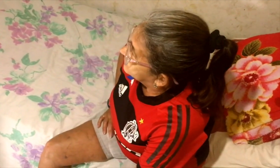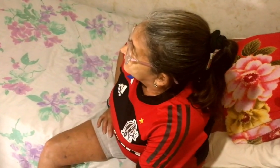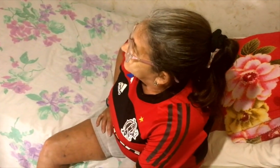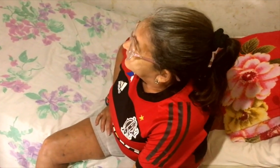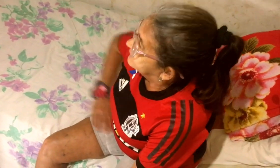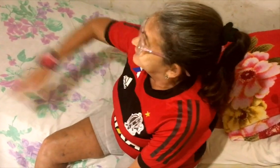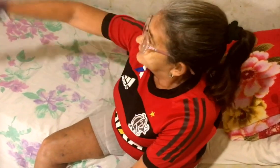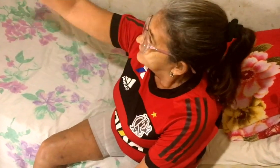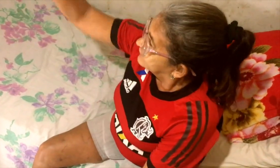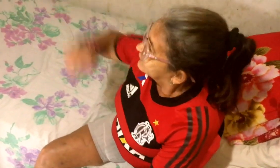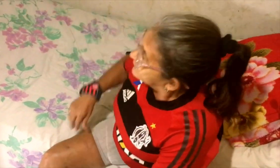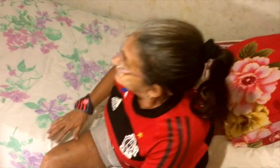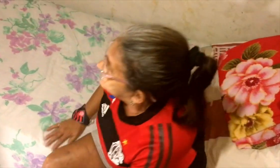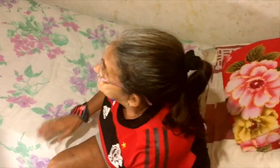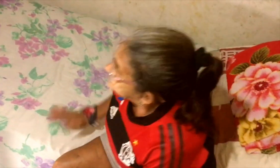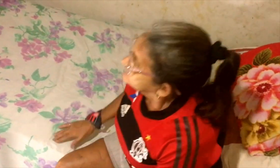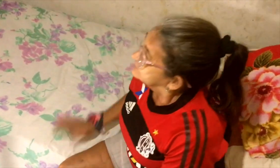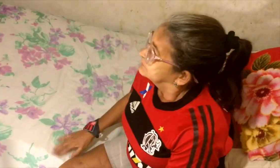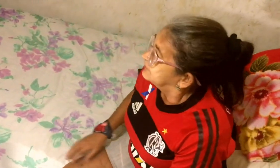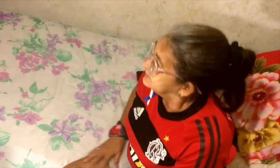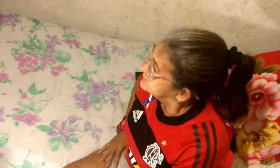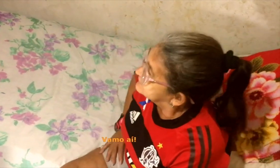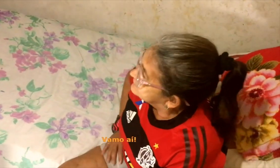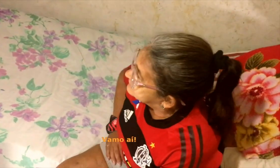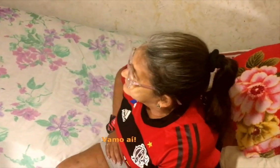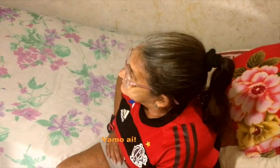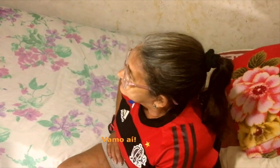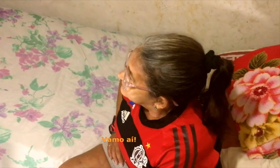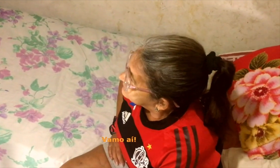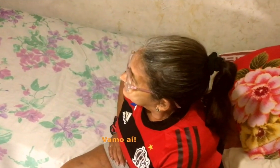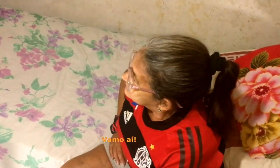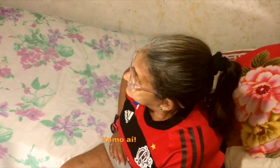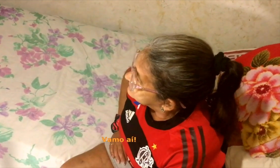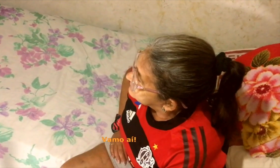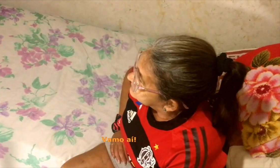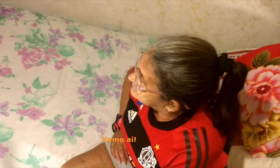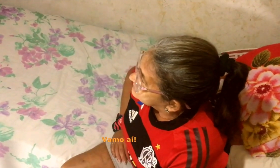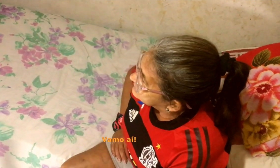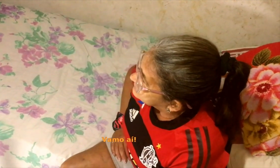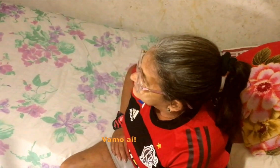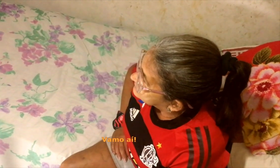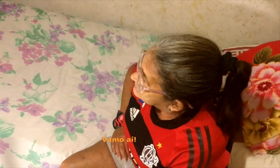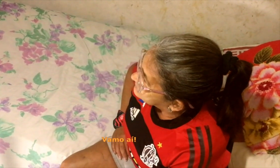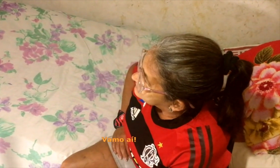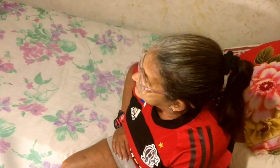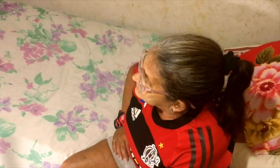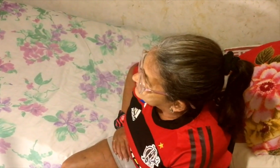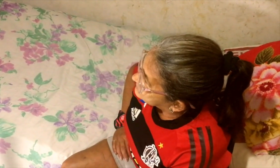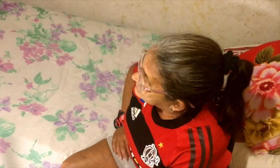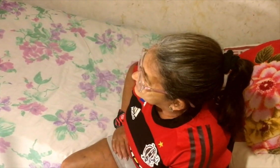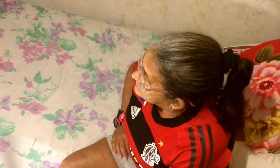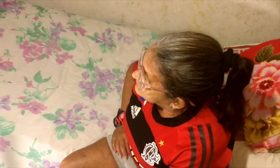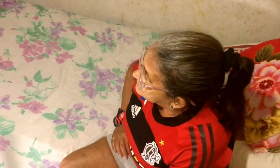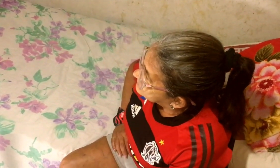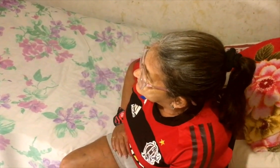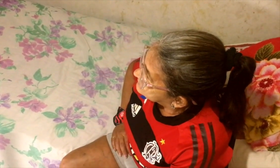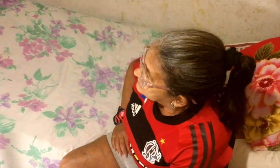E esticou, boa bola pro Santos, dava bola na linha, já foi forte. Felipe, foi a Arrascaeta, de novo, Felipe